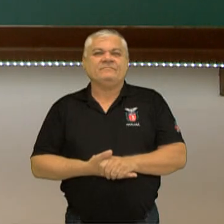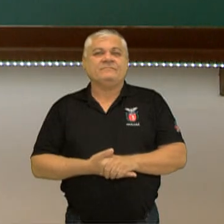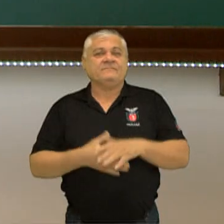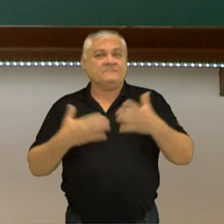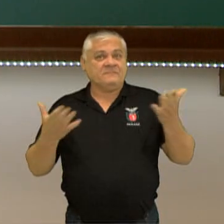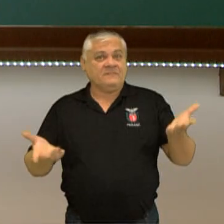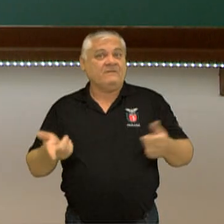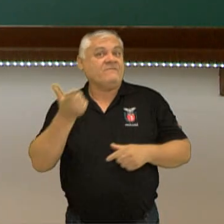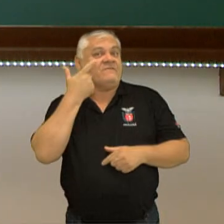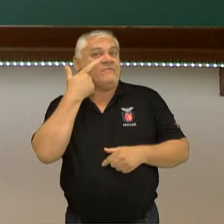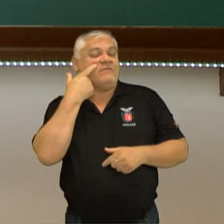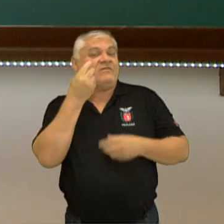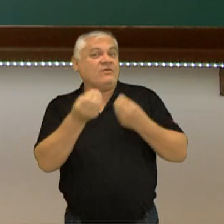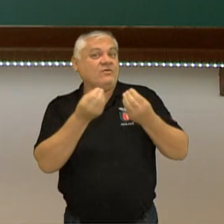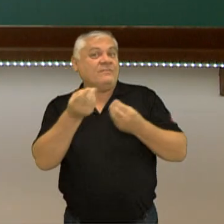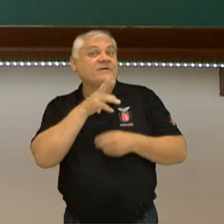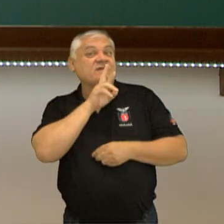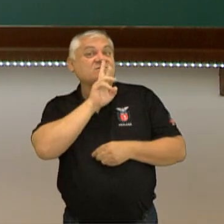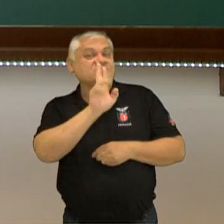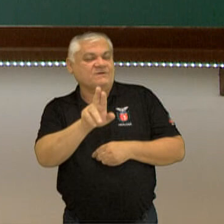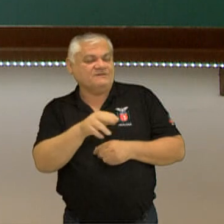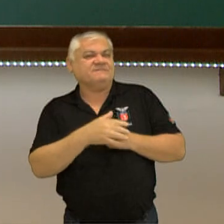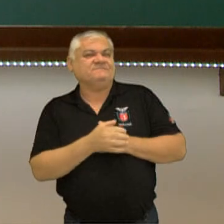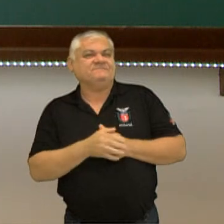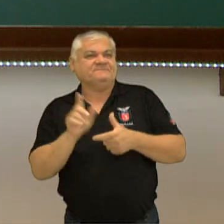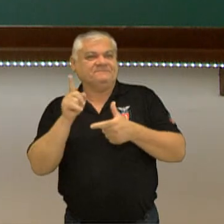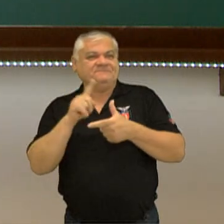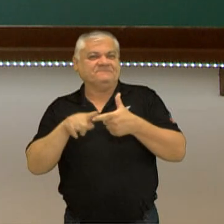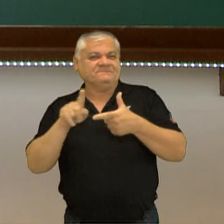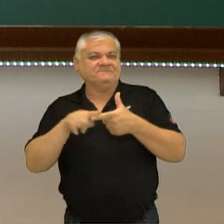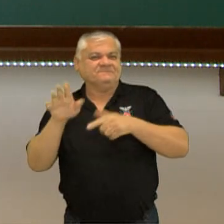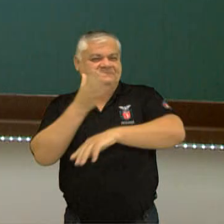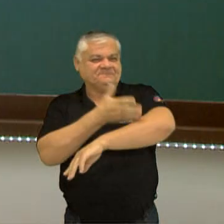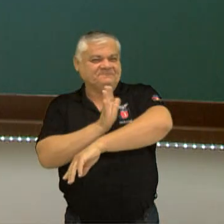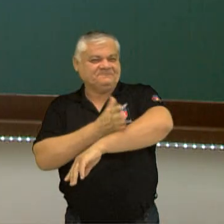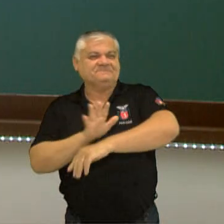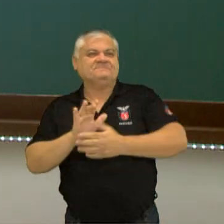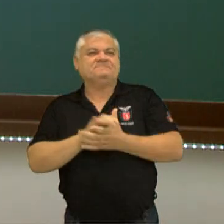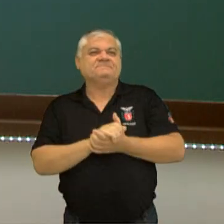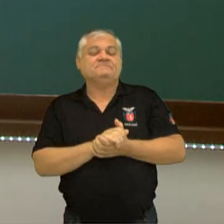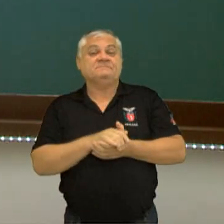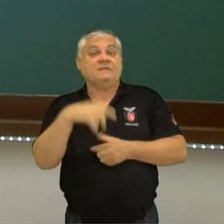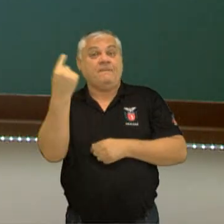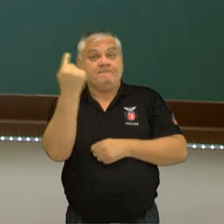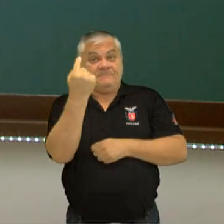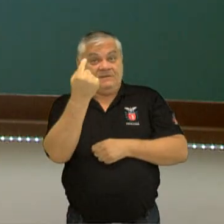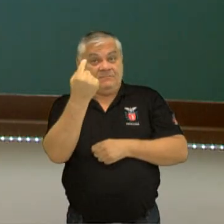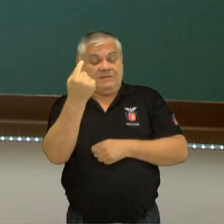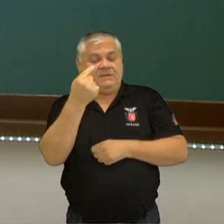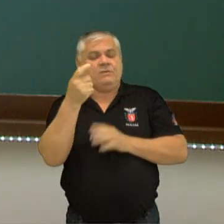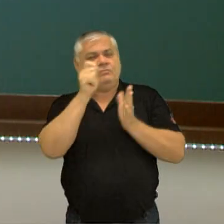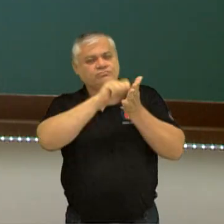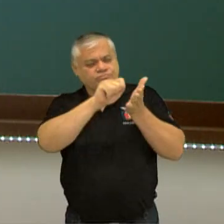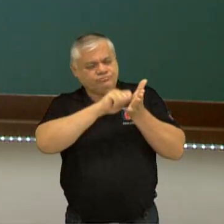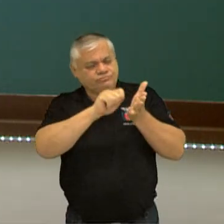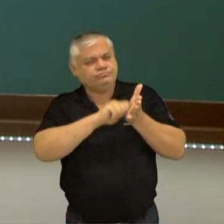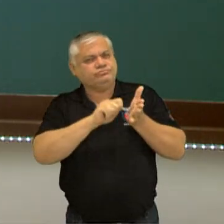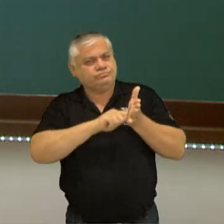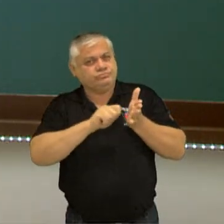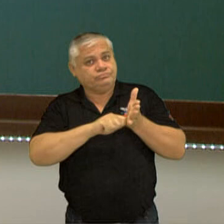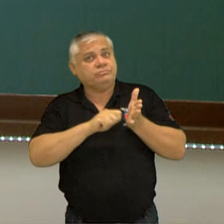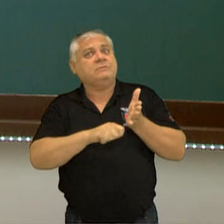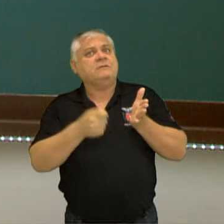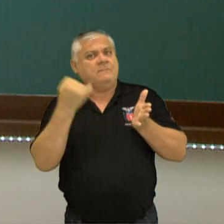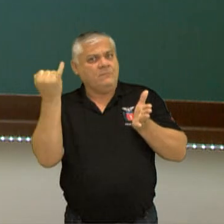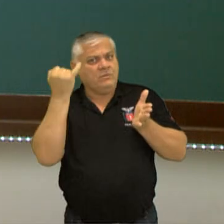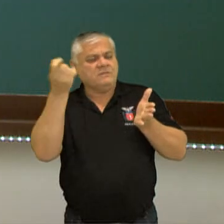Então, pessoal, vamos lá para a resolução desse praticando, né? Primeira coisa, anotem. Quanto